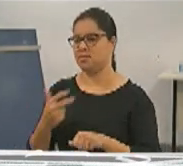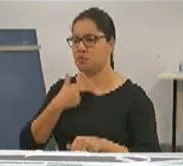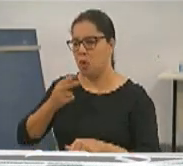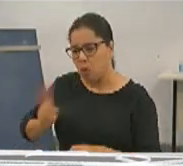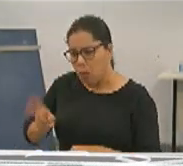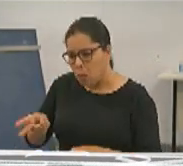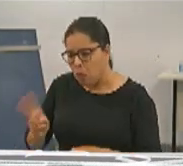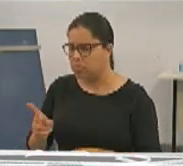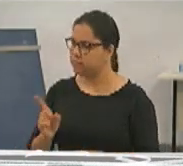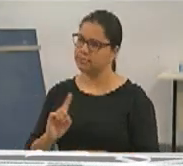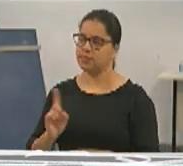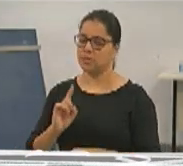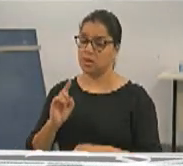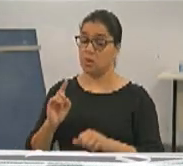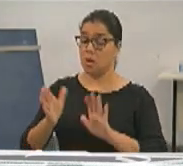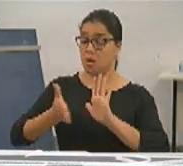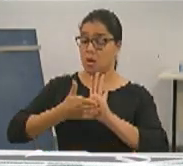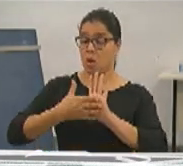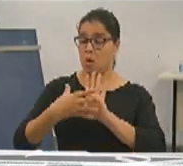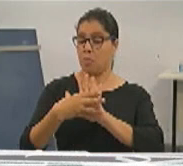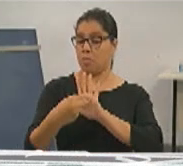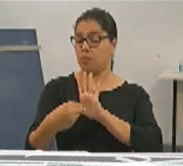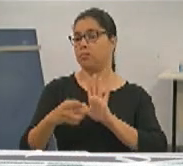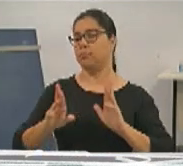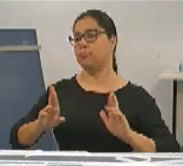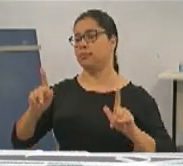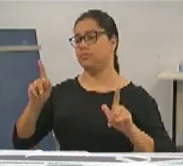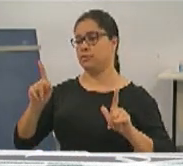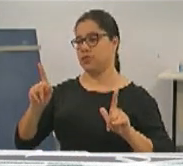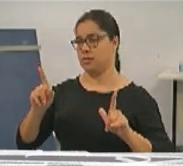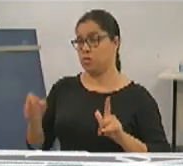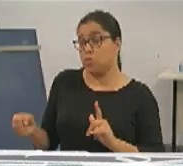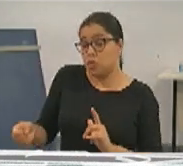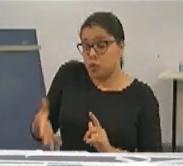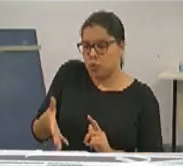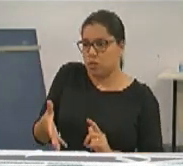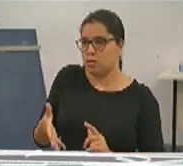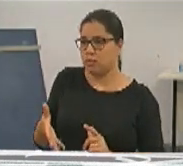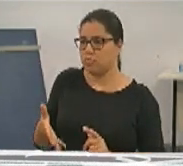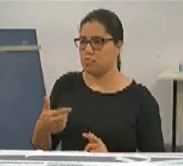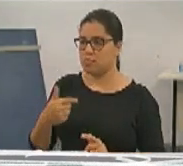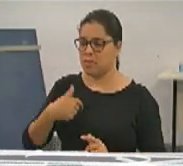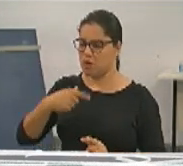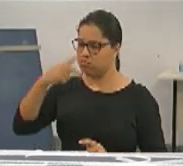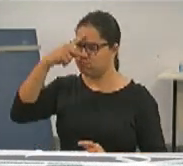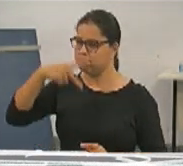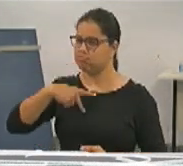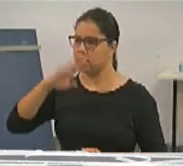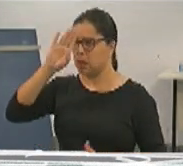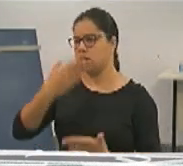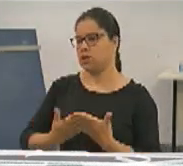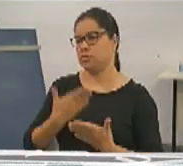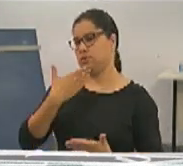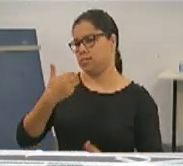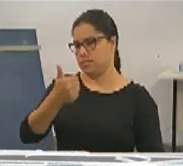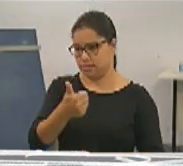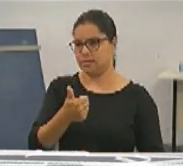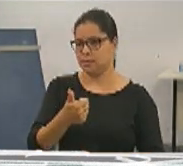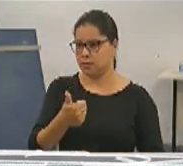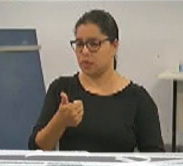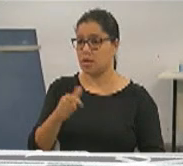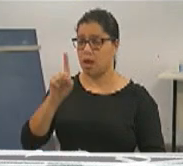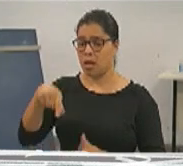apresentamos esse modelo de gestão que nós consideramos que seja mais adequado para a nossa universidade, que é um modelo de gestão